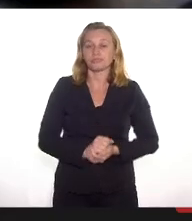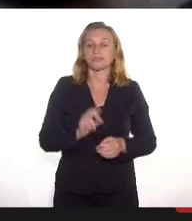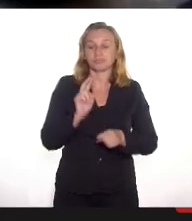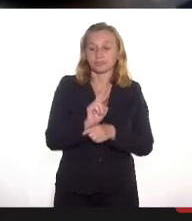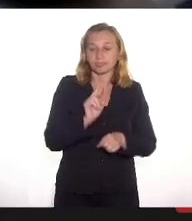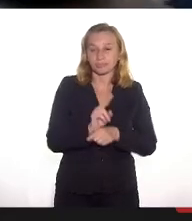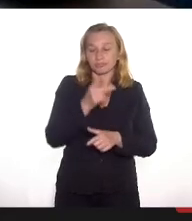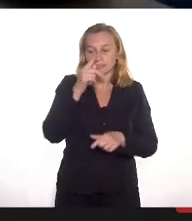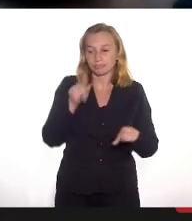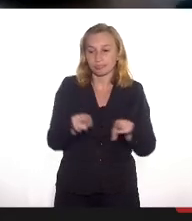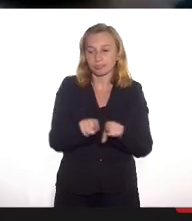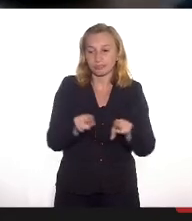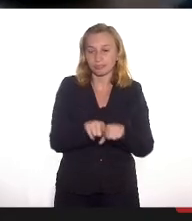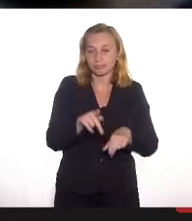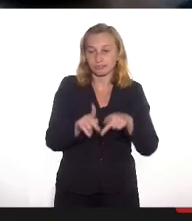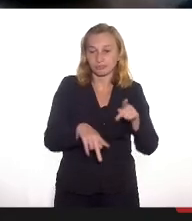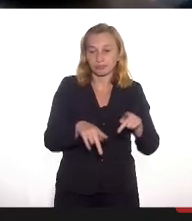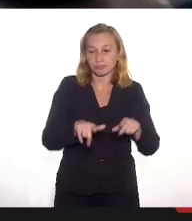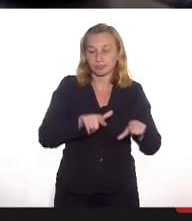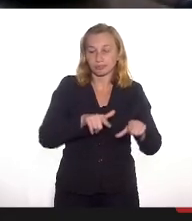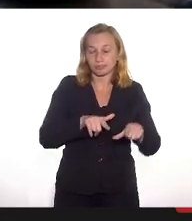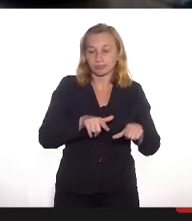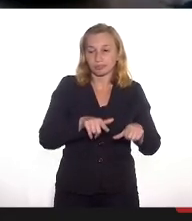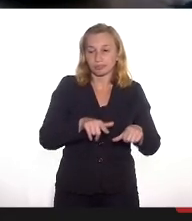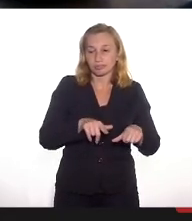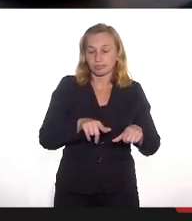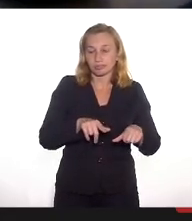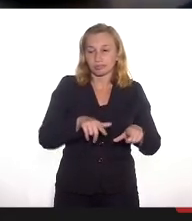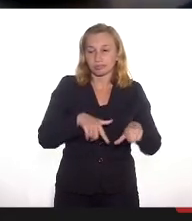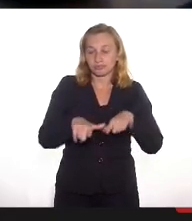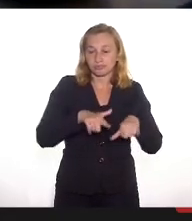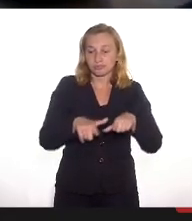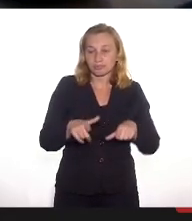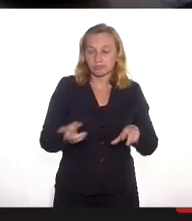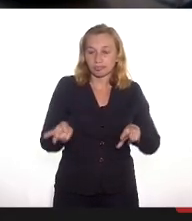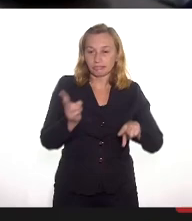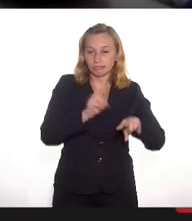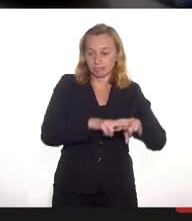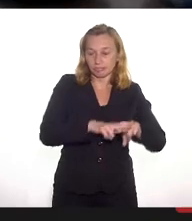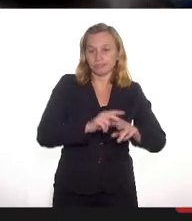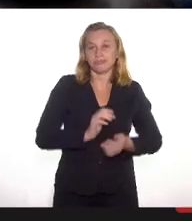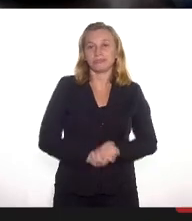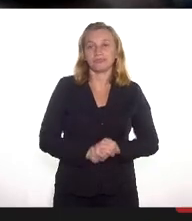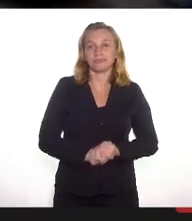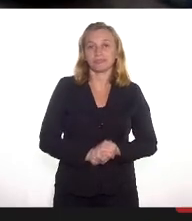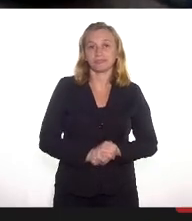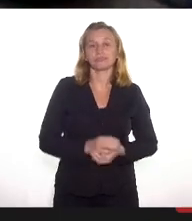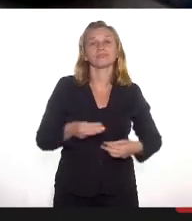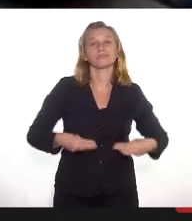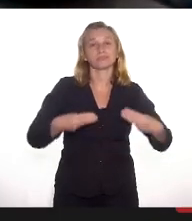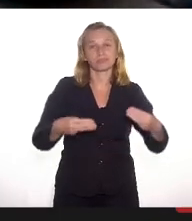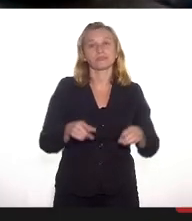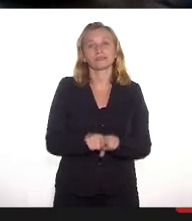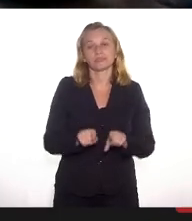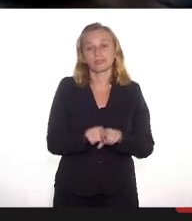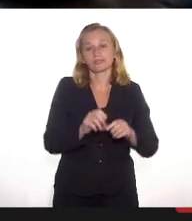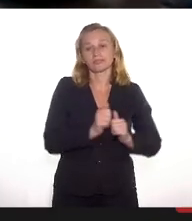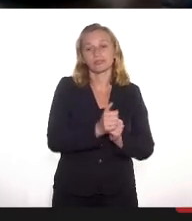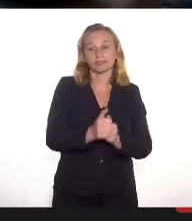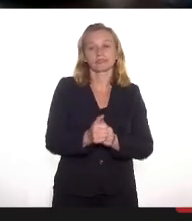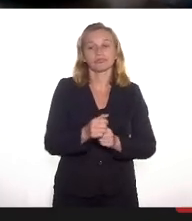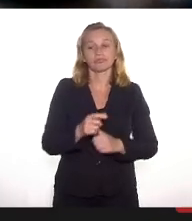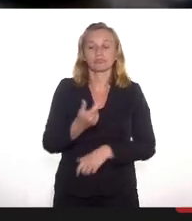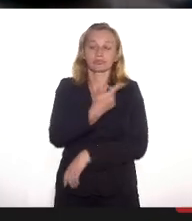proteção também trabalhadores que trabalham no sistema prisional Então as coisas fosse coincidiam meu ministério também caminhou